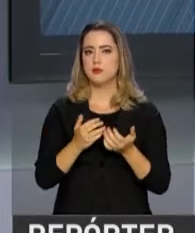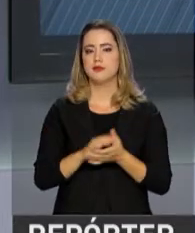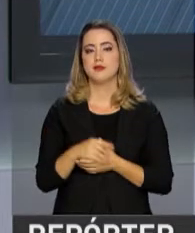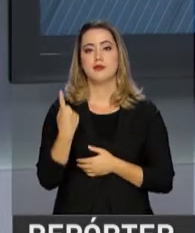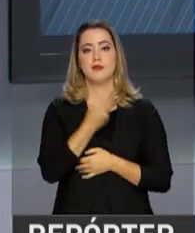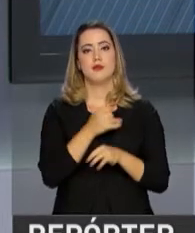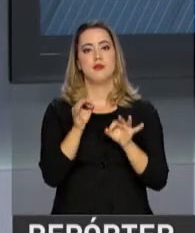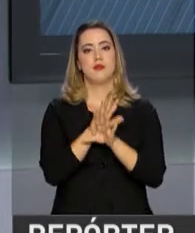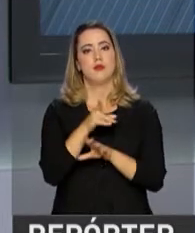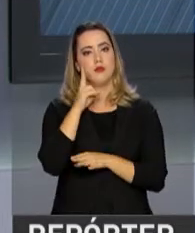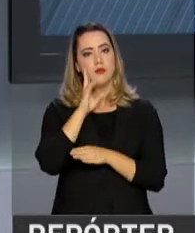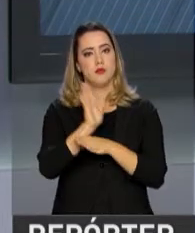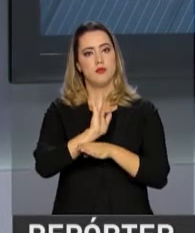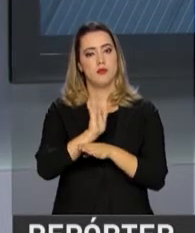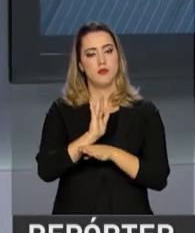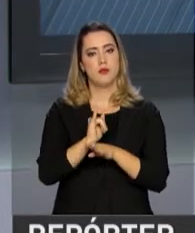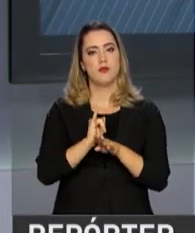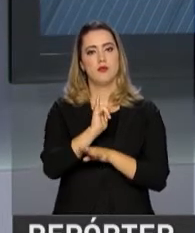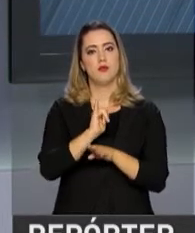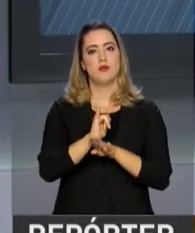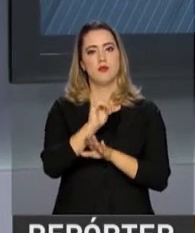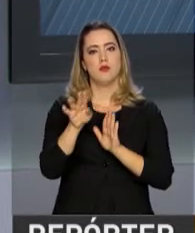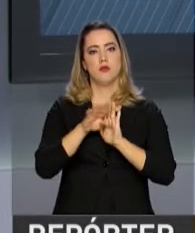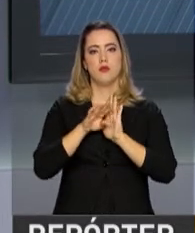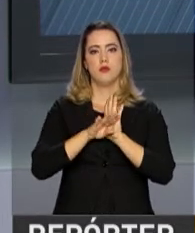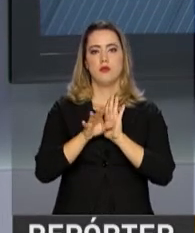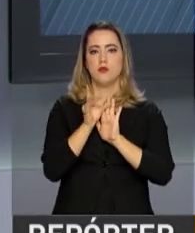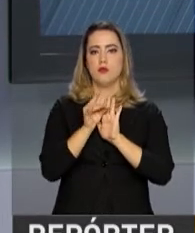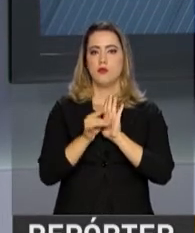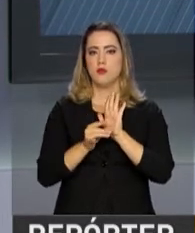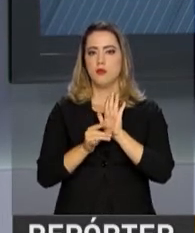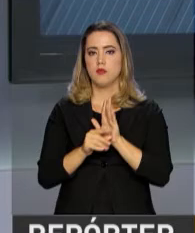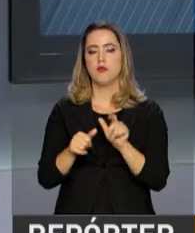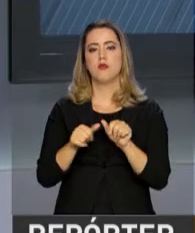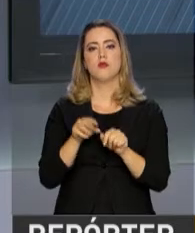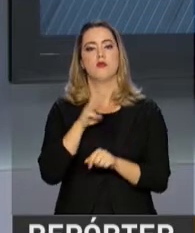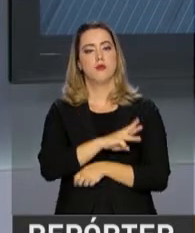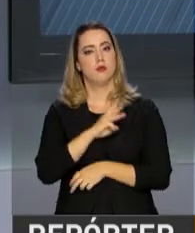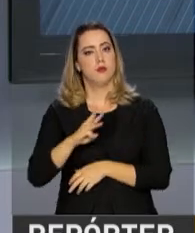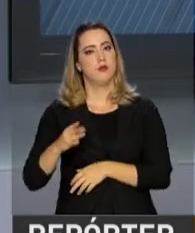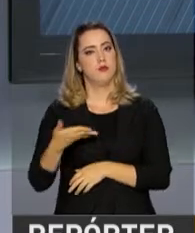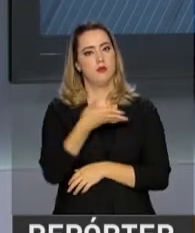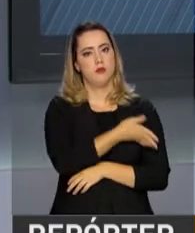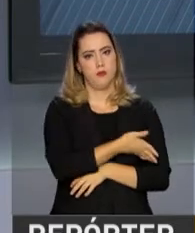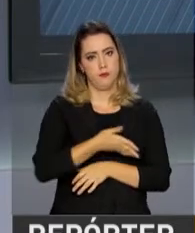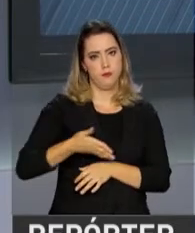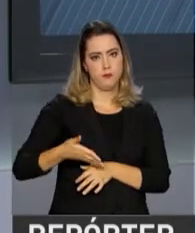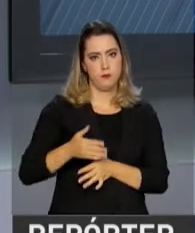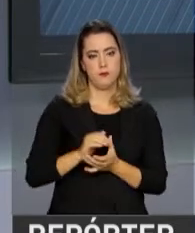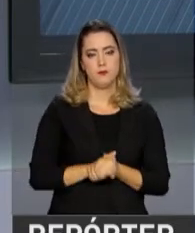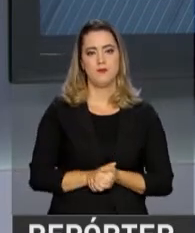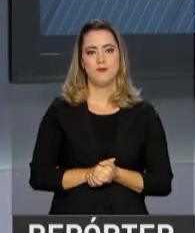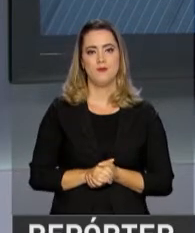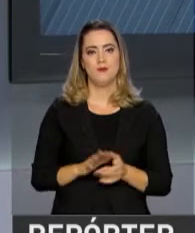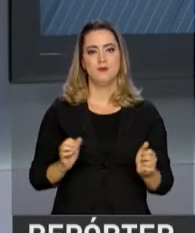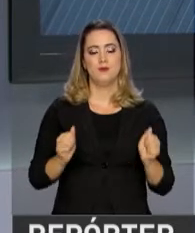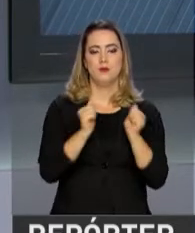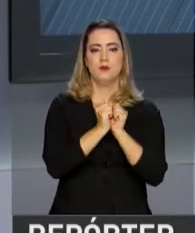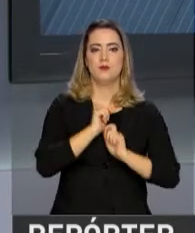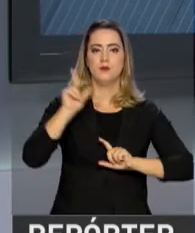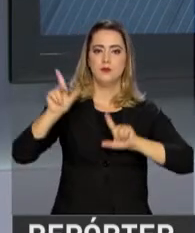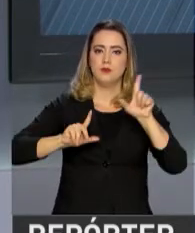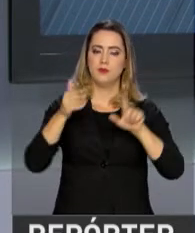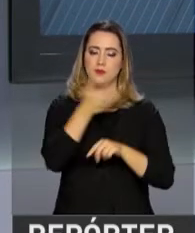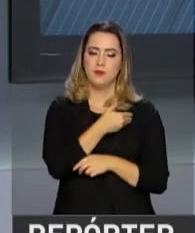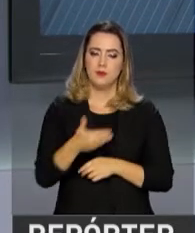Nós ficamos por aqui. Você pode rever as reportagens no YouTube e toda a programação também está na página da NBR na internet. Continue